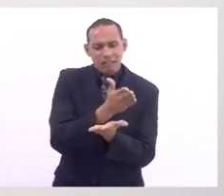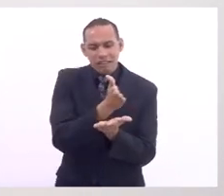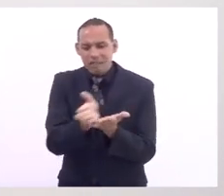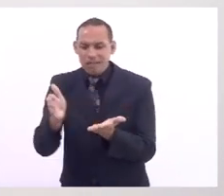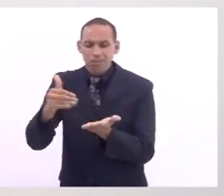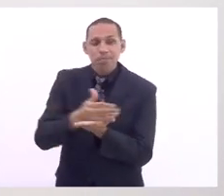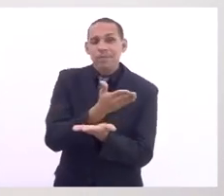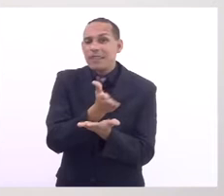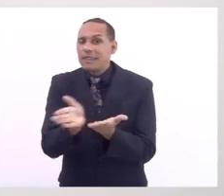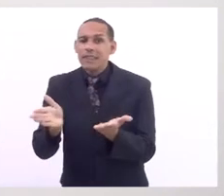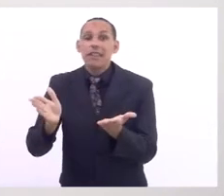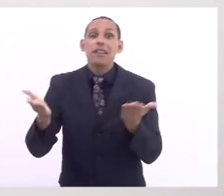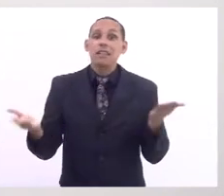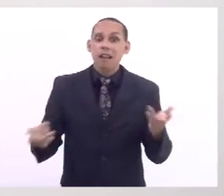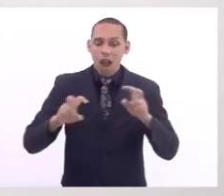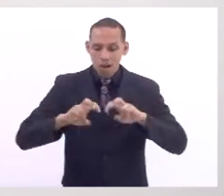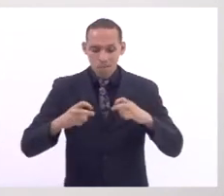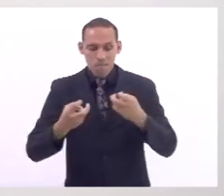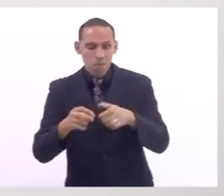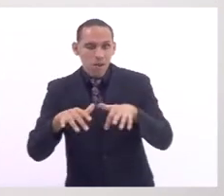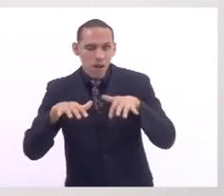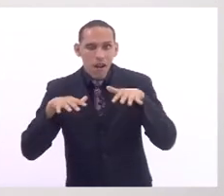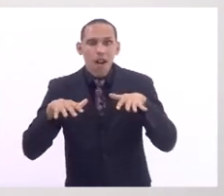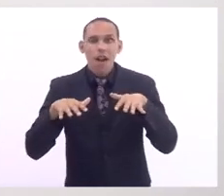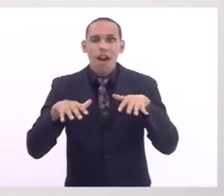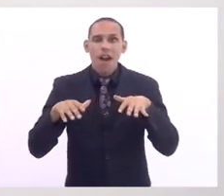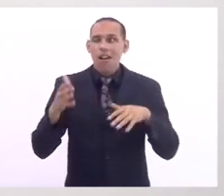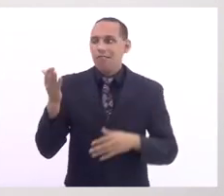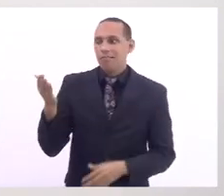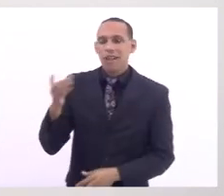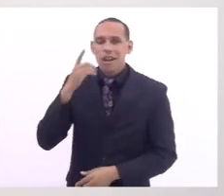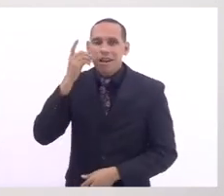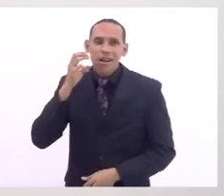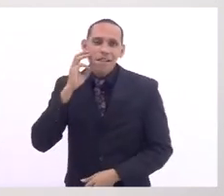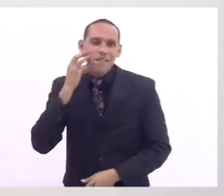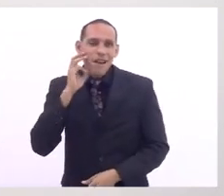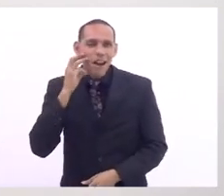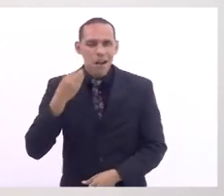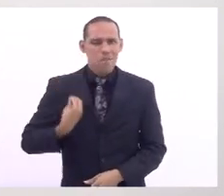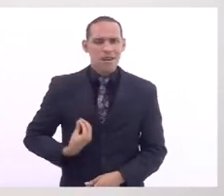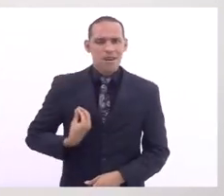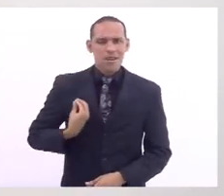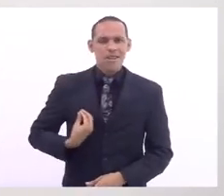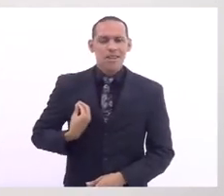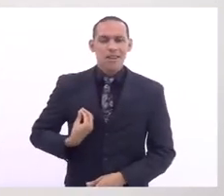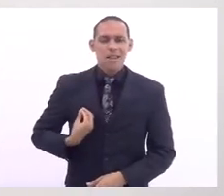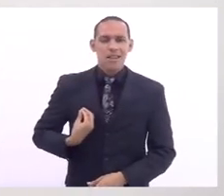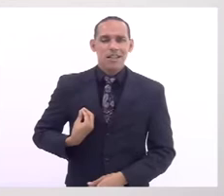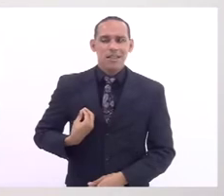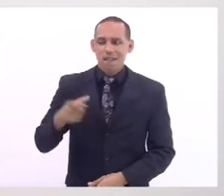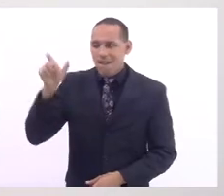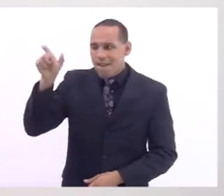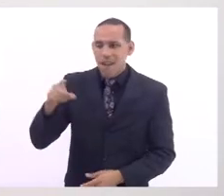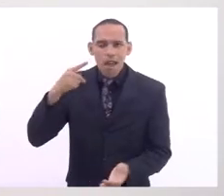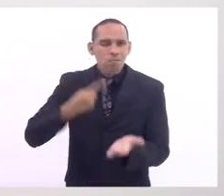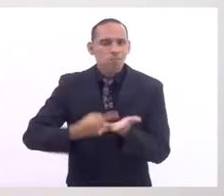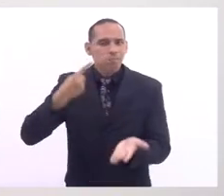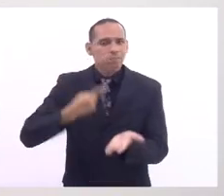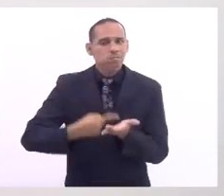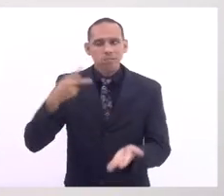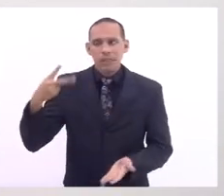plenário e contar com a presença de waldeck e entender do seu compromisso